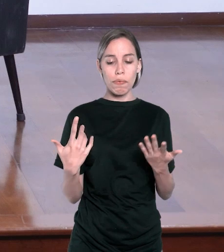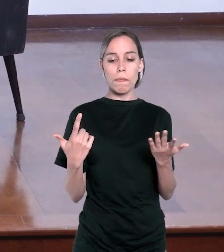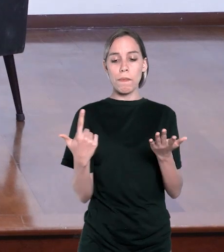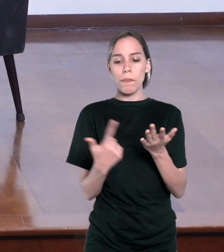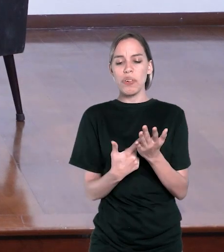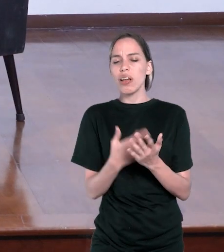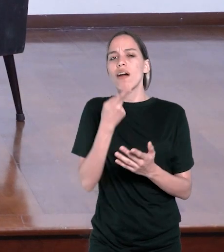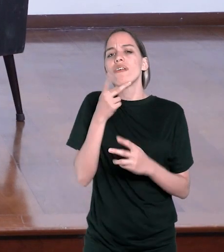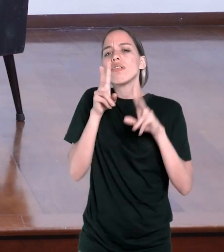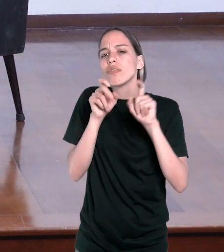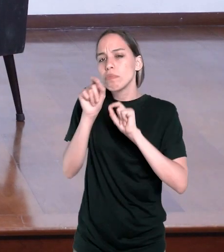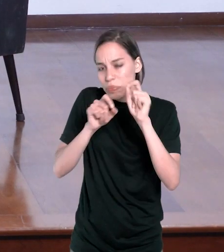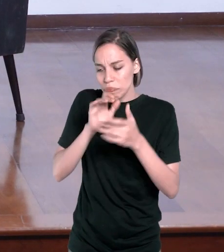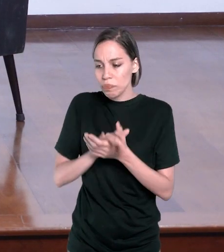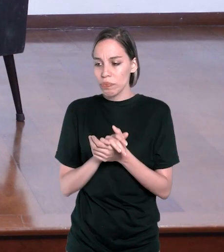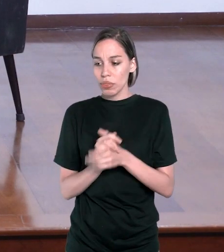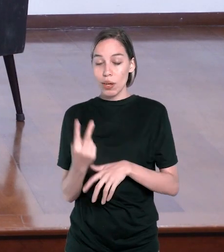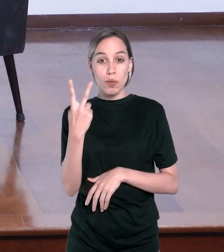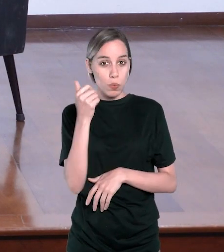Janeiro que